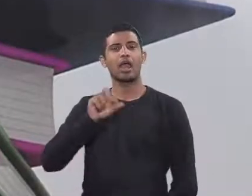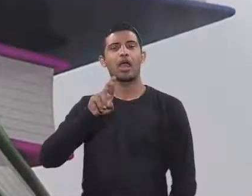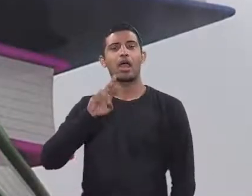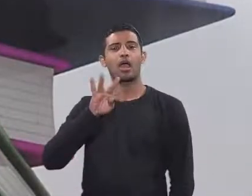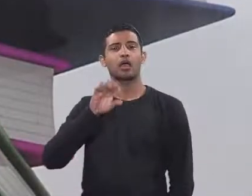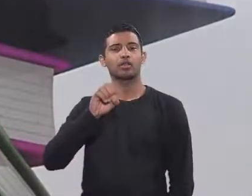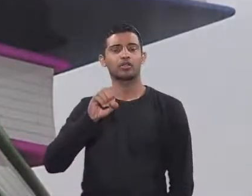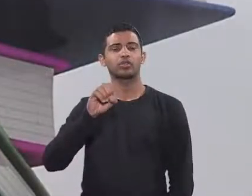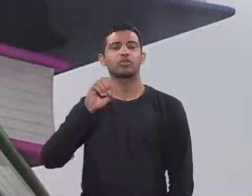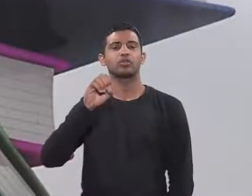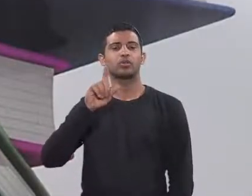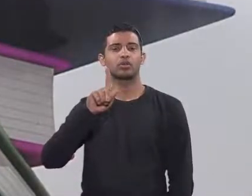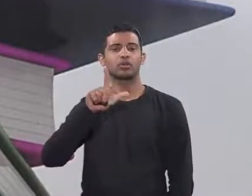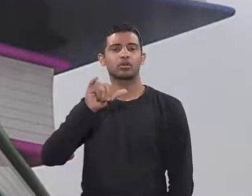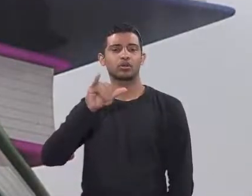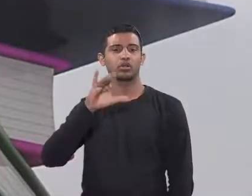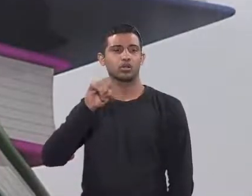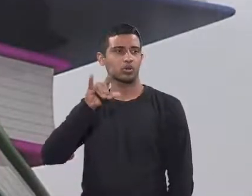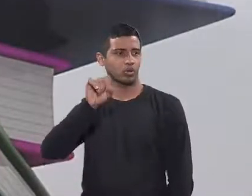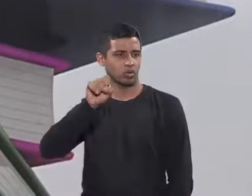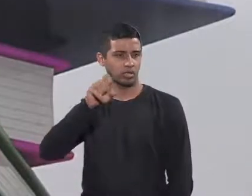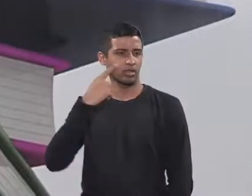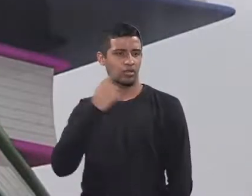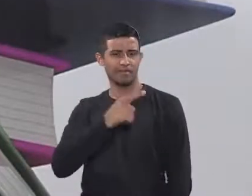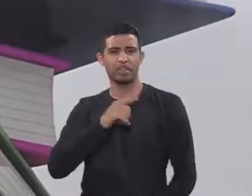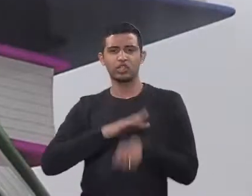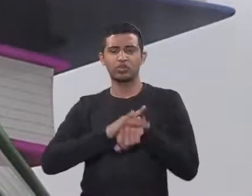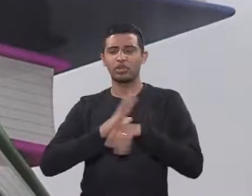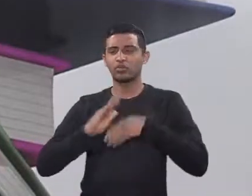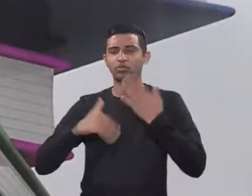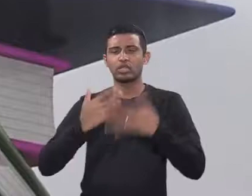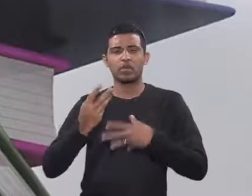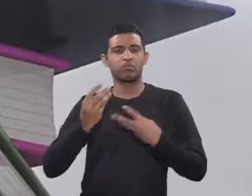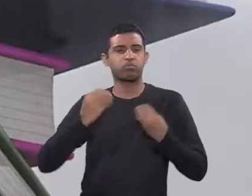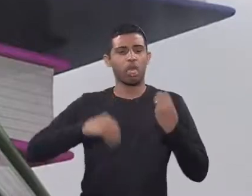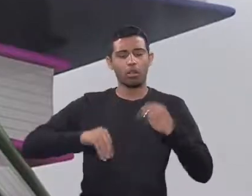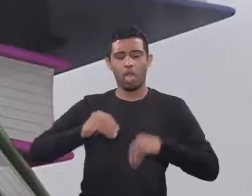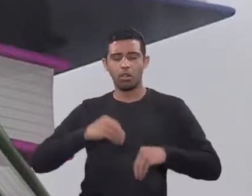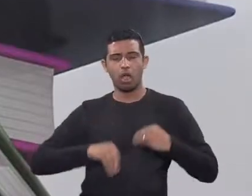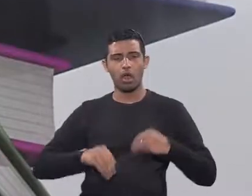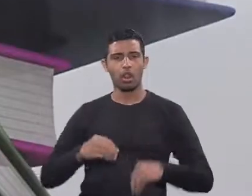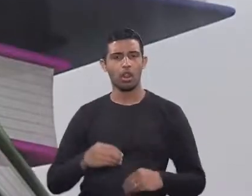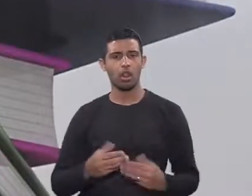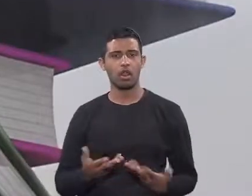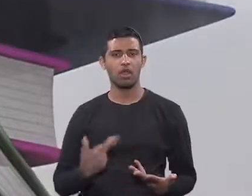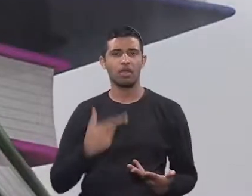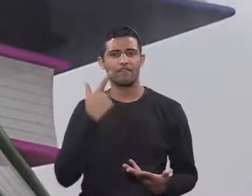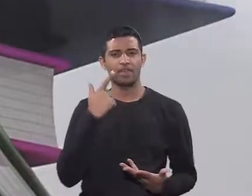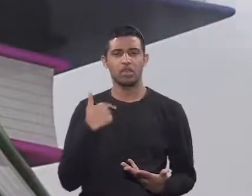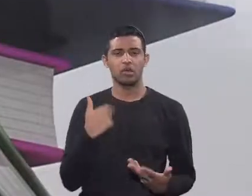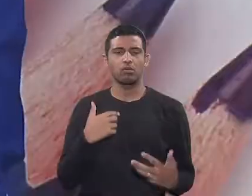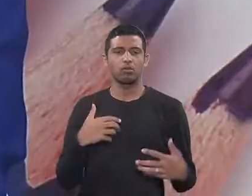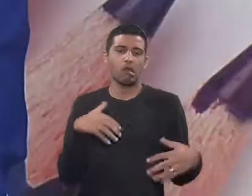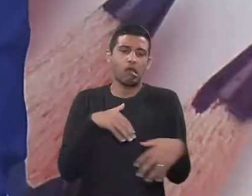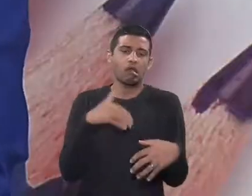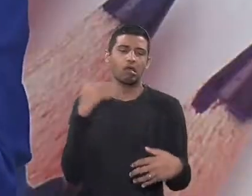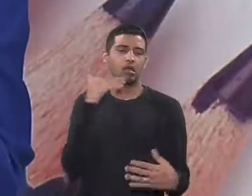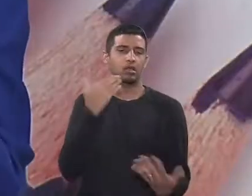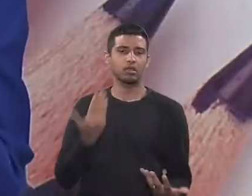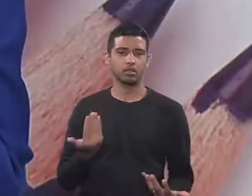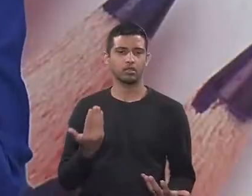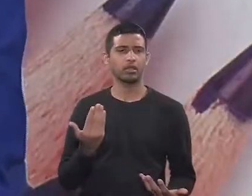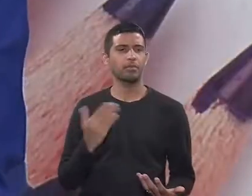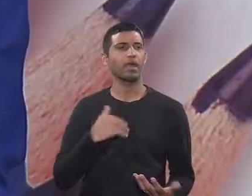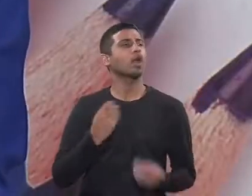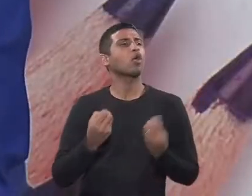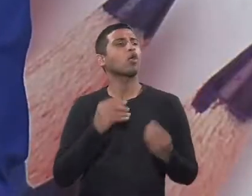artrogripose múltipla congênita. É uma doença degenerativa que tem uma má formação. Como é que foi na